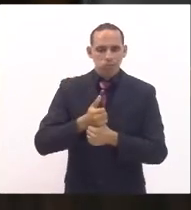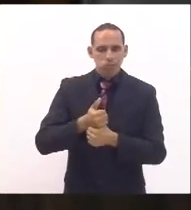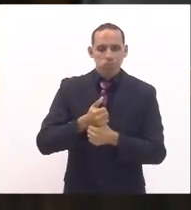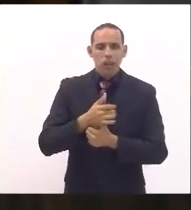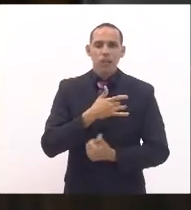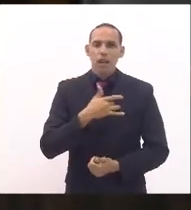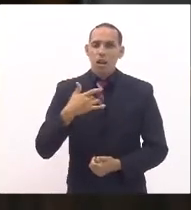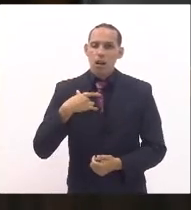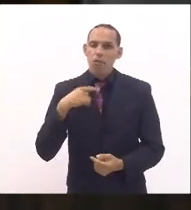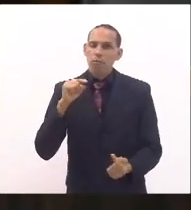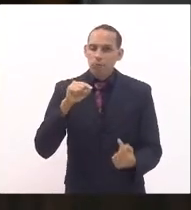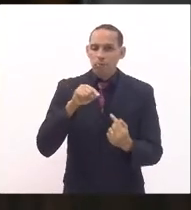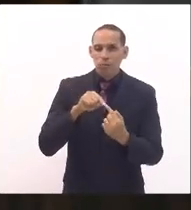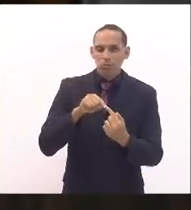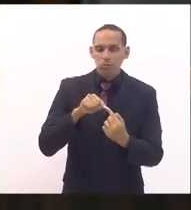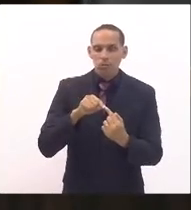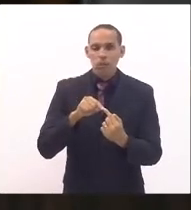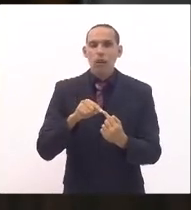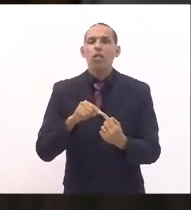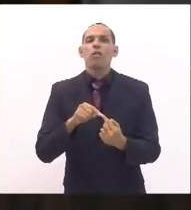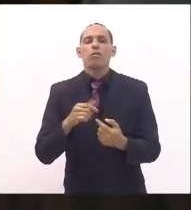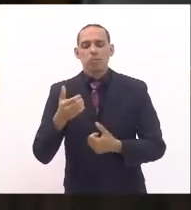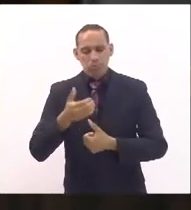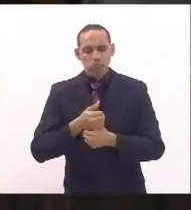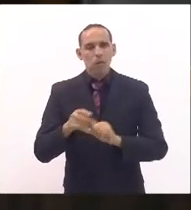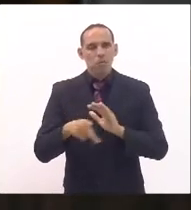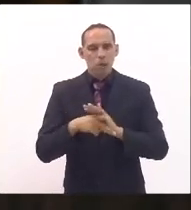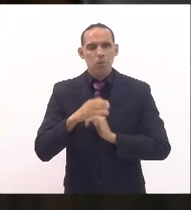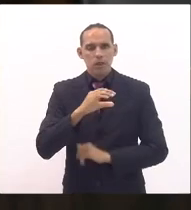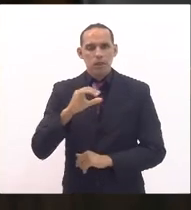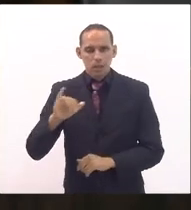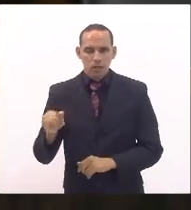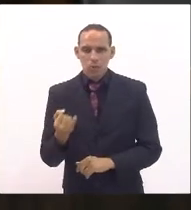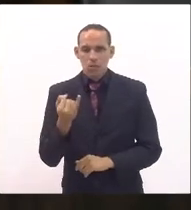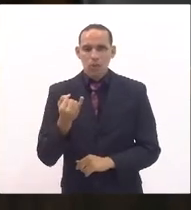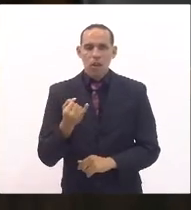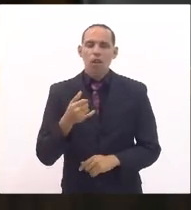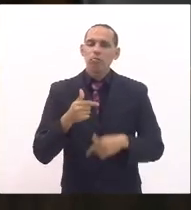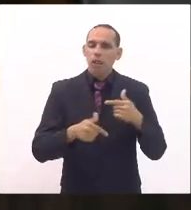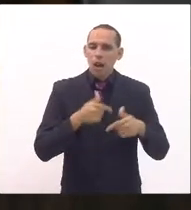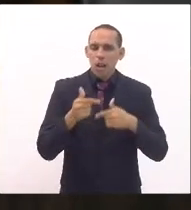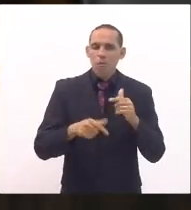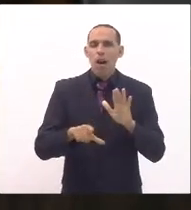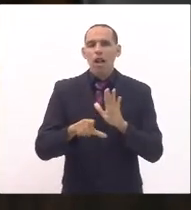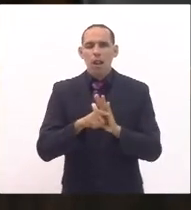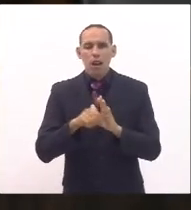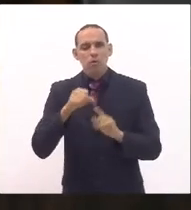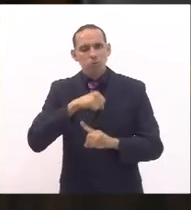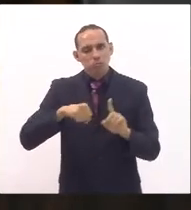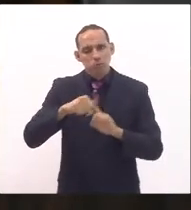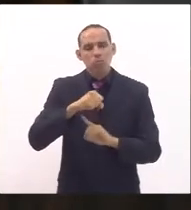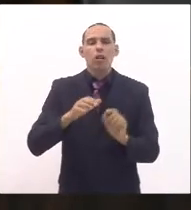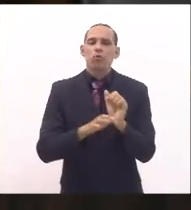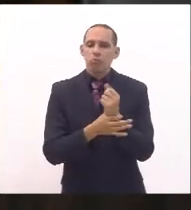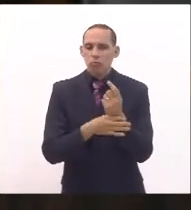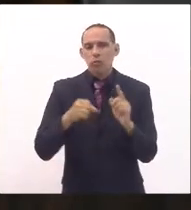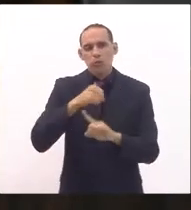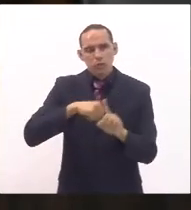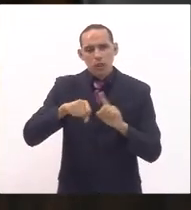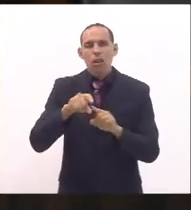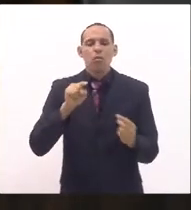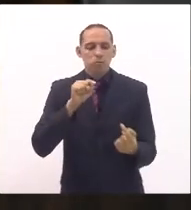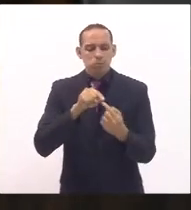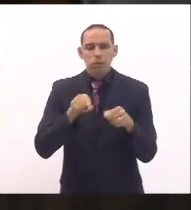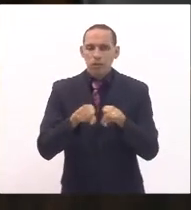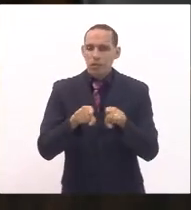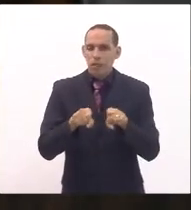saúde, favorável, com substitutivo da Comissão de Constituição e Justiça, de Trabalho, Legislação Social e Seguridade Social, favorável,